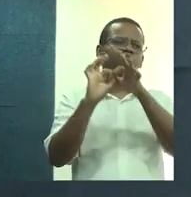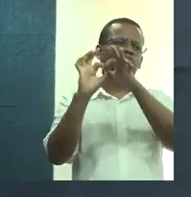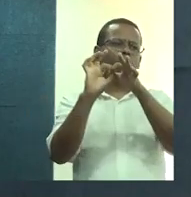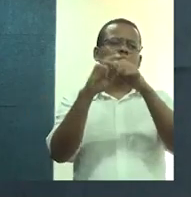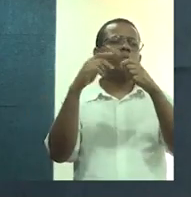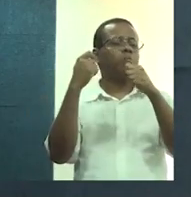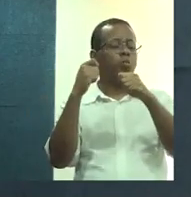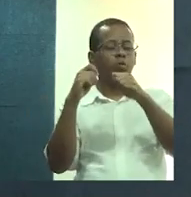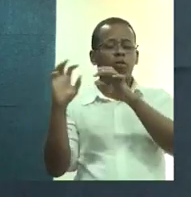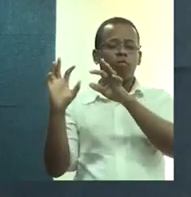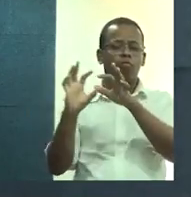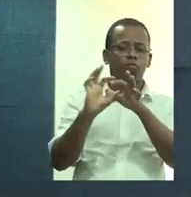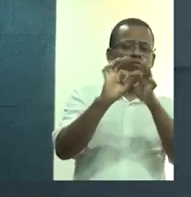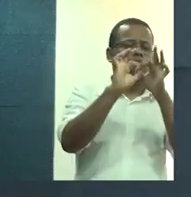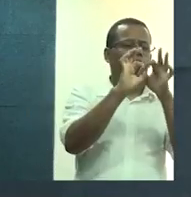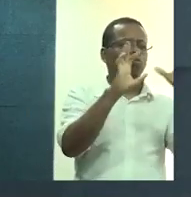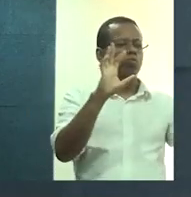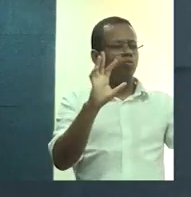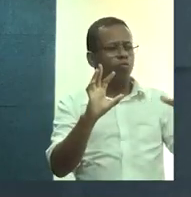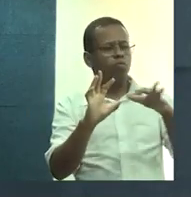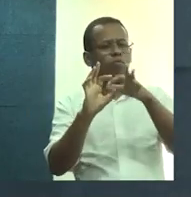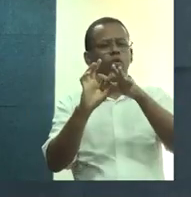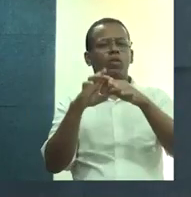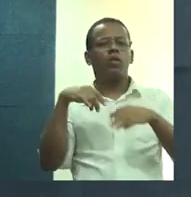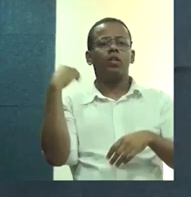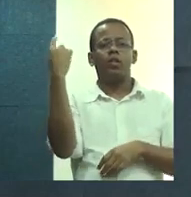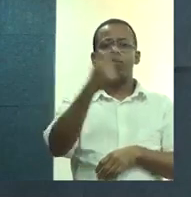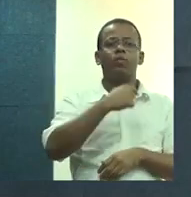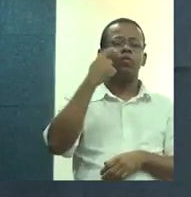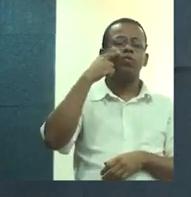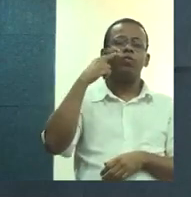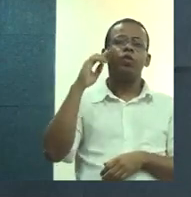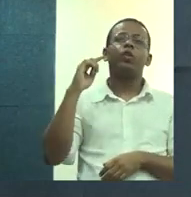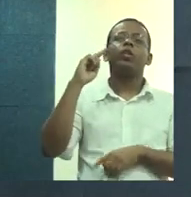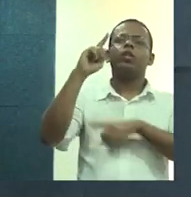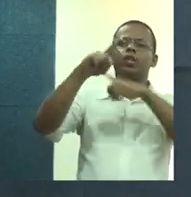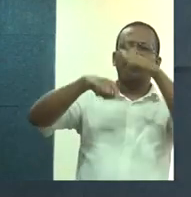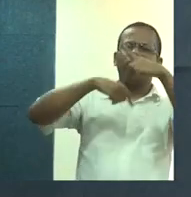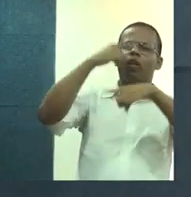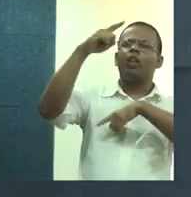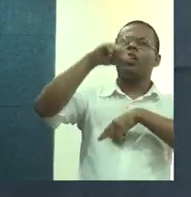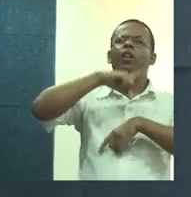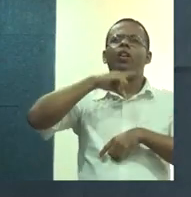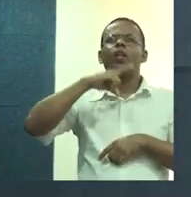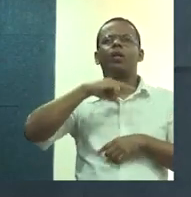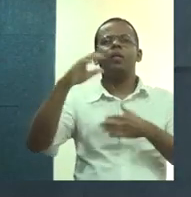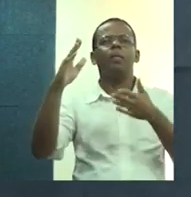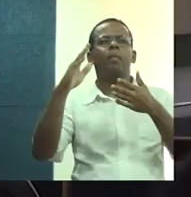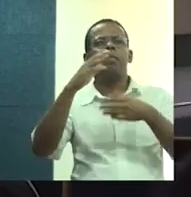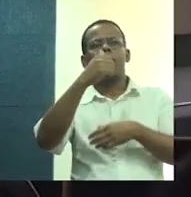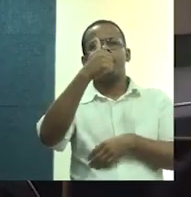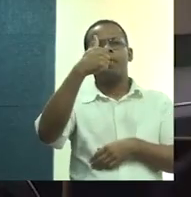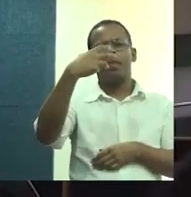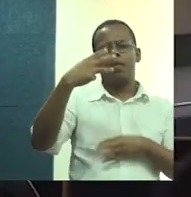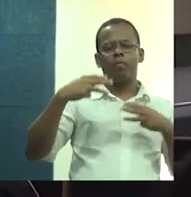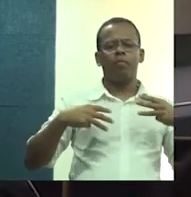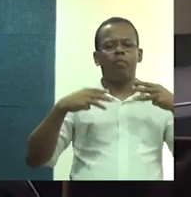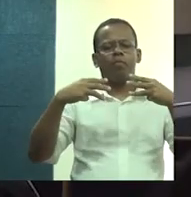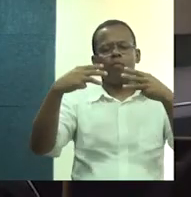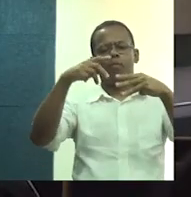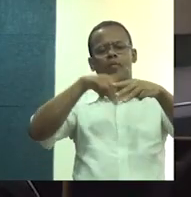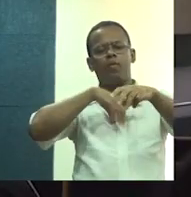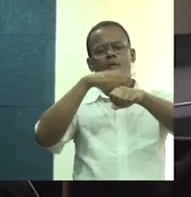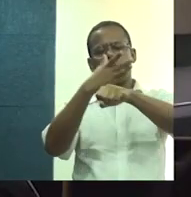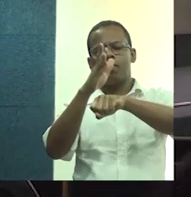si então a gente tá articulando e vocês vão ver logo mais aí à frente com mais de mais de 13 Ministérios é